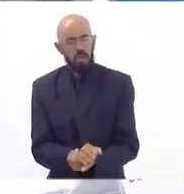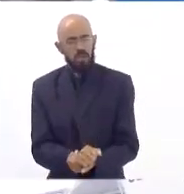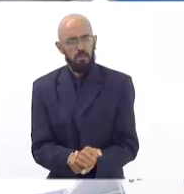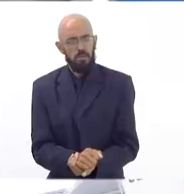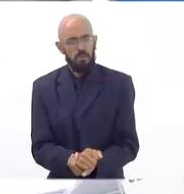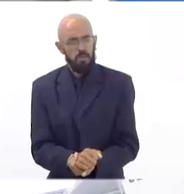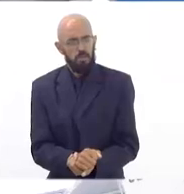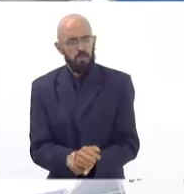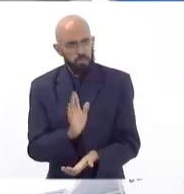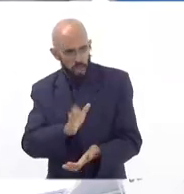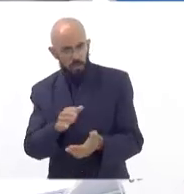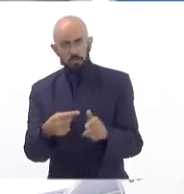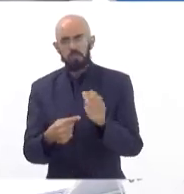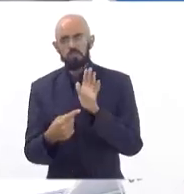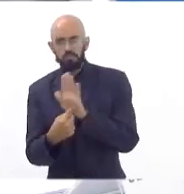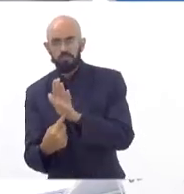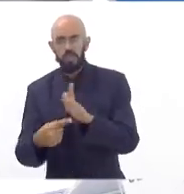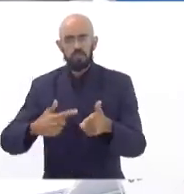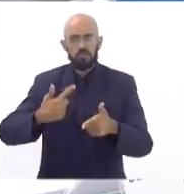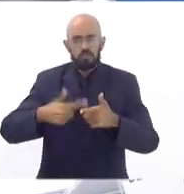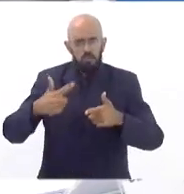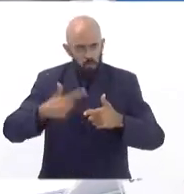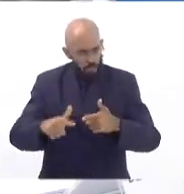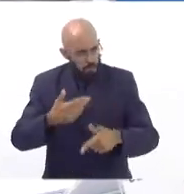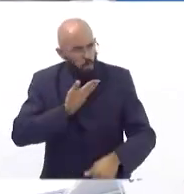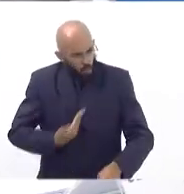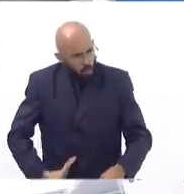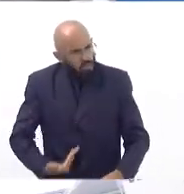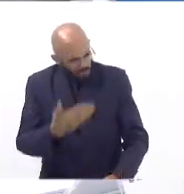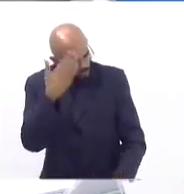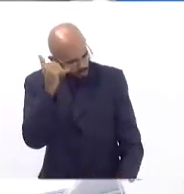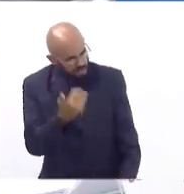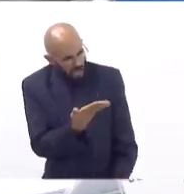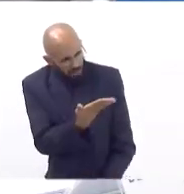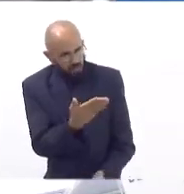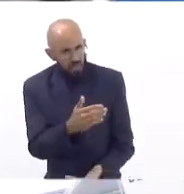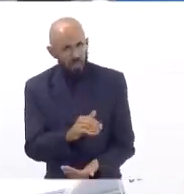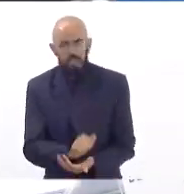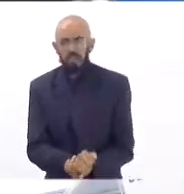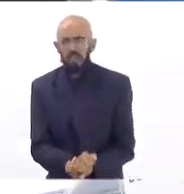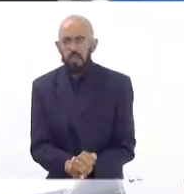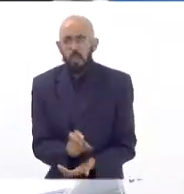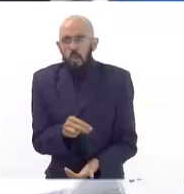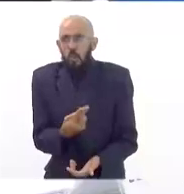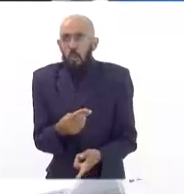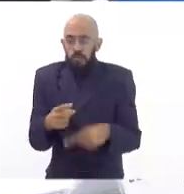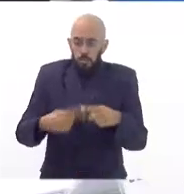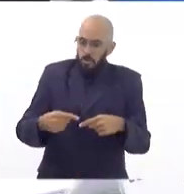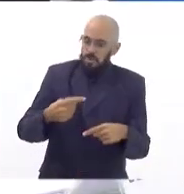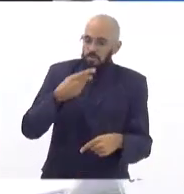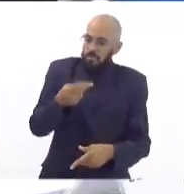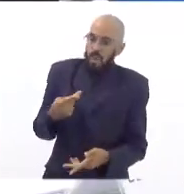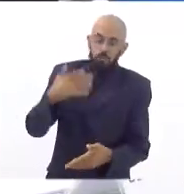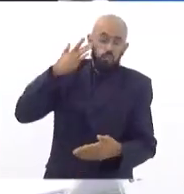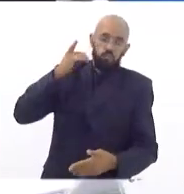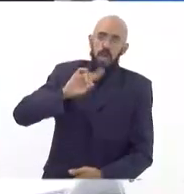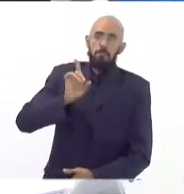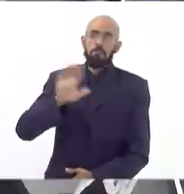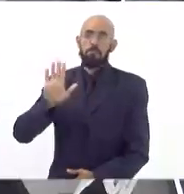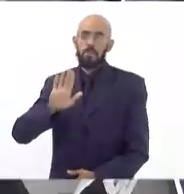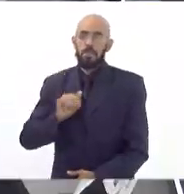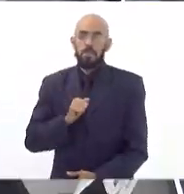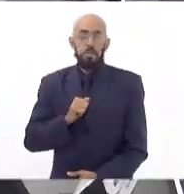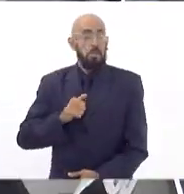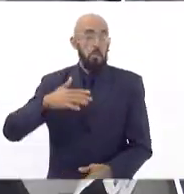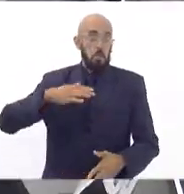alarme essa situação gritante o governador tem conhecimento porque daqui a pouquinho ela vai de atenção não tô sabendo de nada aí